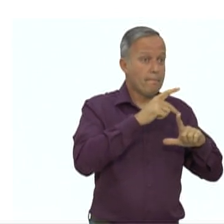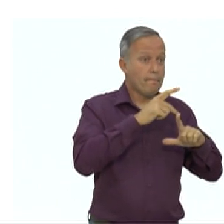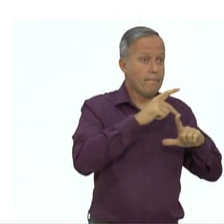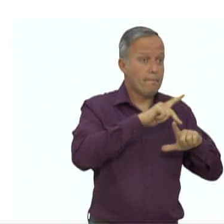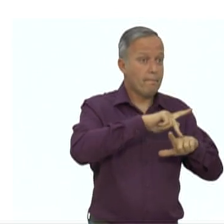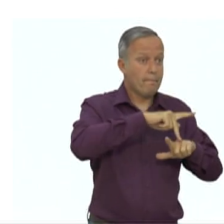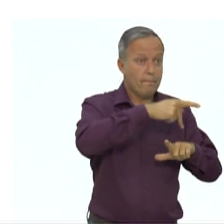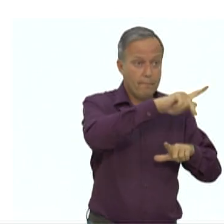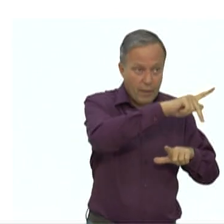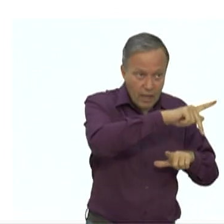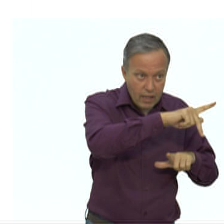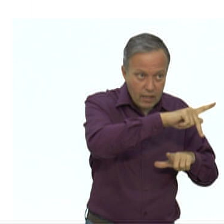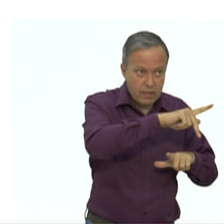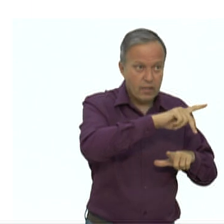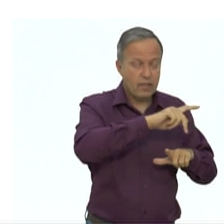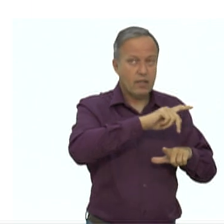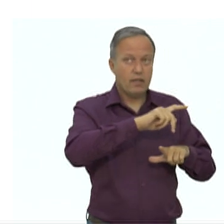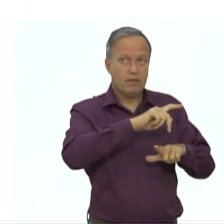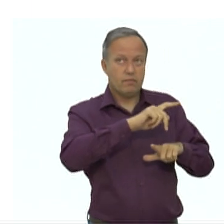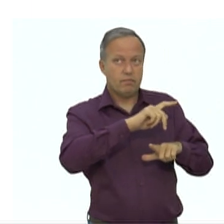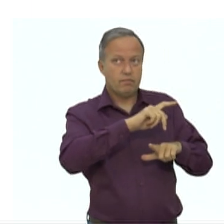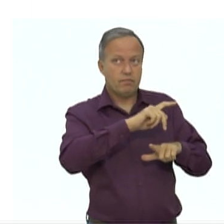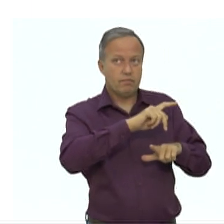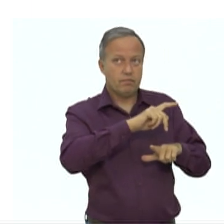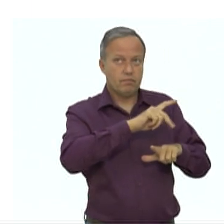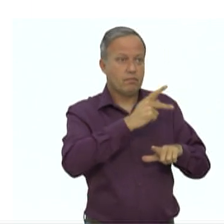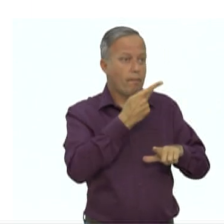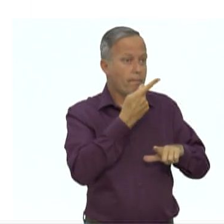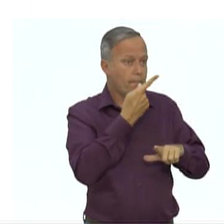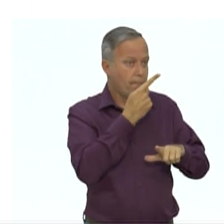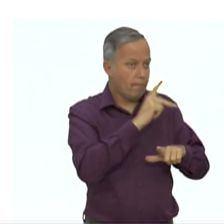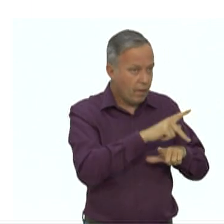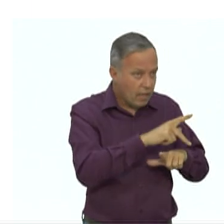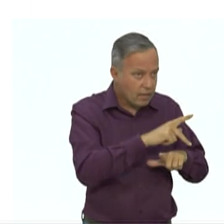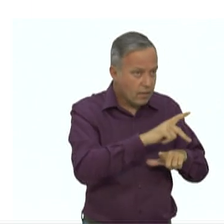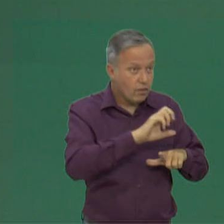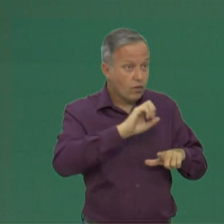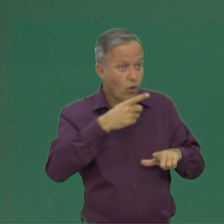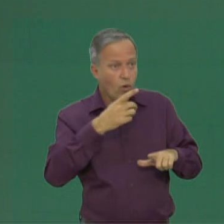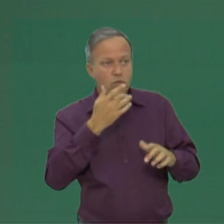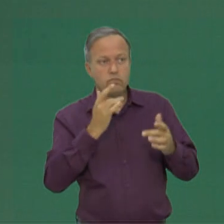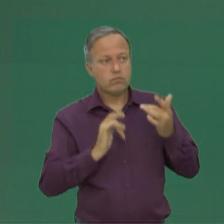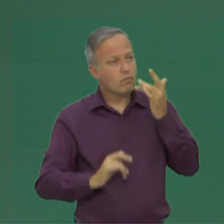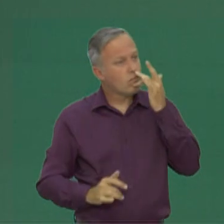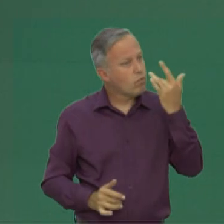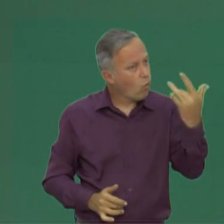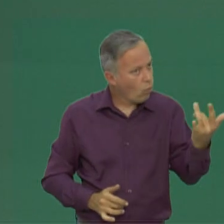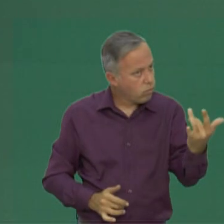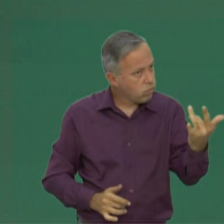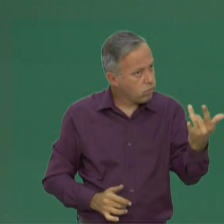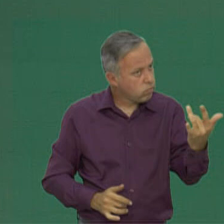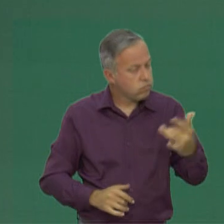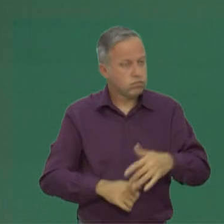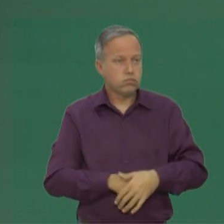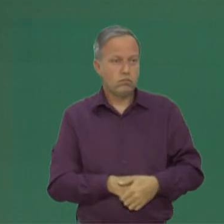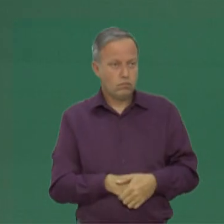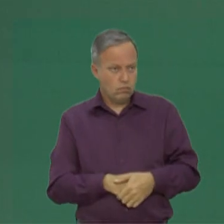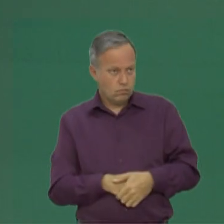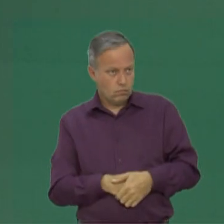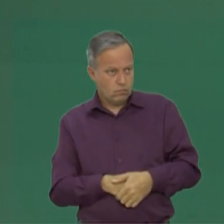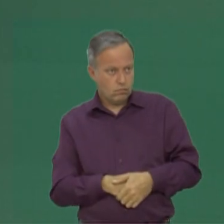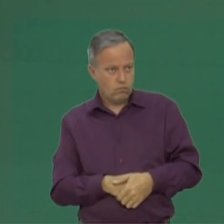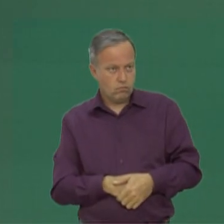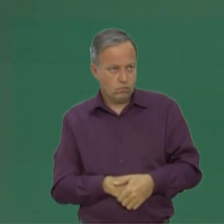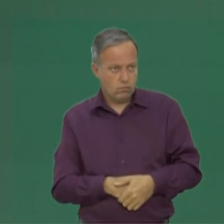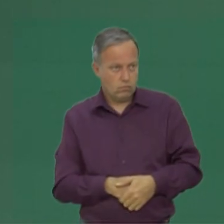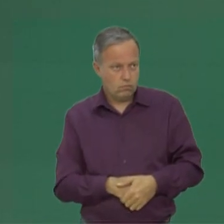O aqui, porque senão dá encontro vocálico. Tá? Ficaria papel ou hojas. Hojas. Plata